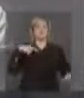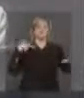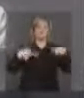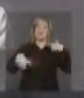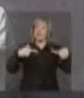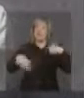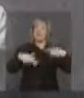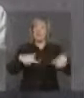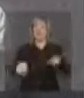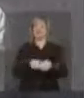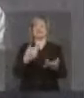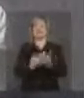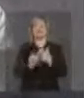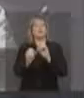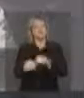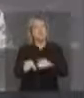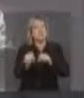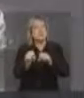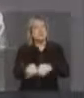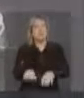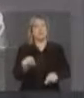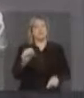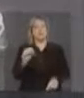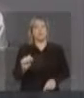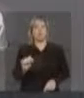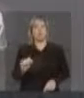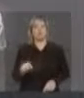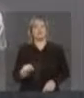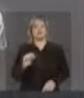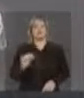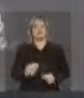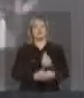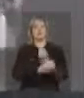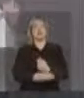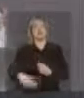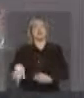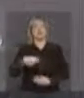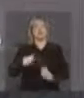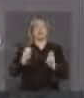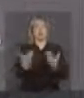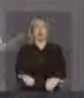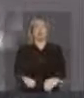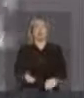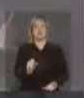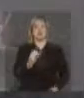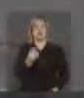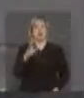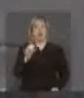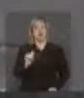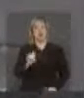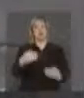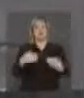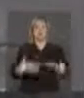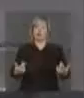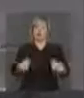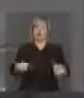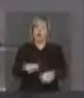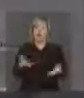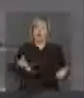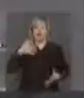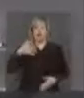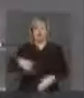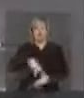trabalho e da educação e a segurança que nós fornecemos. Por isso, eu encerro dizendo,